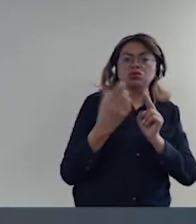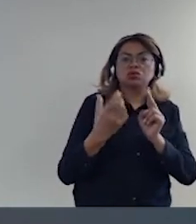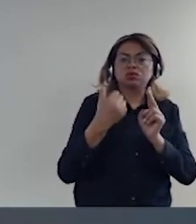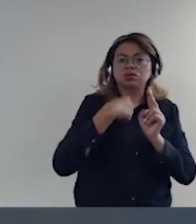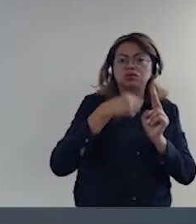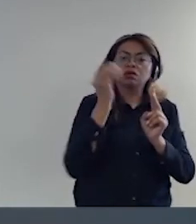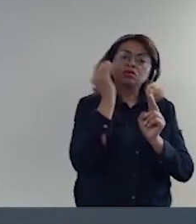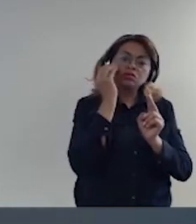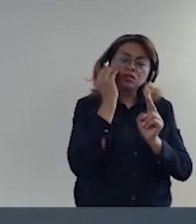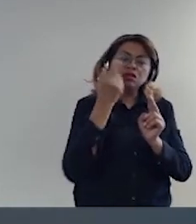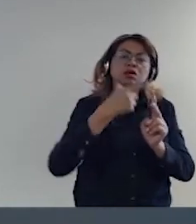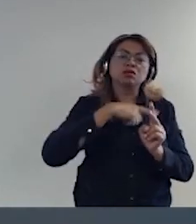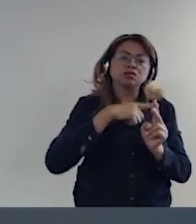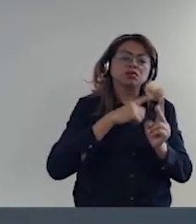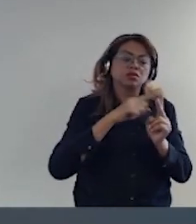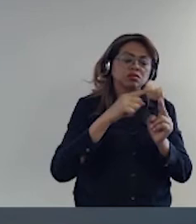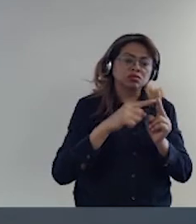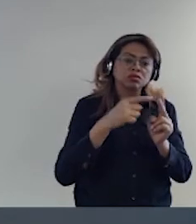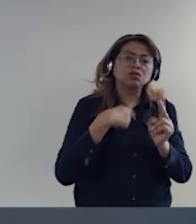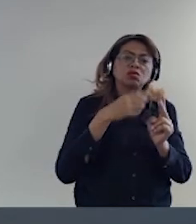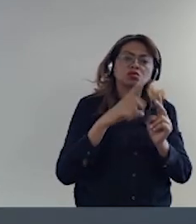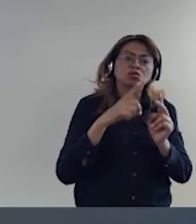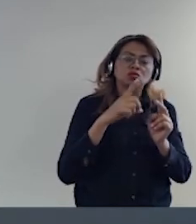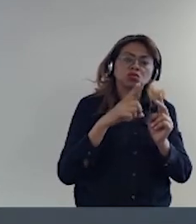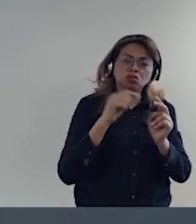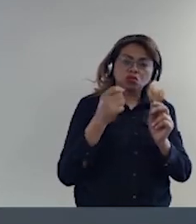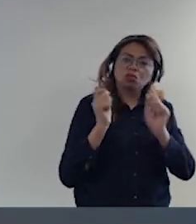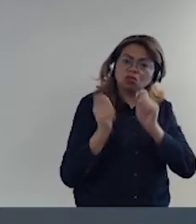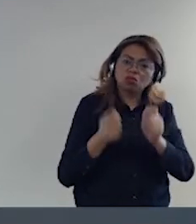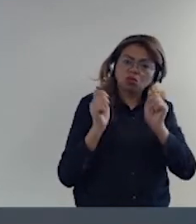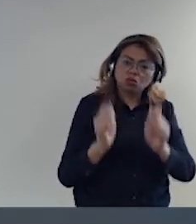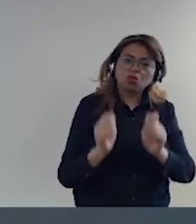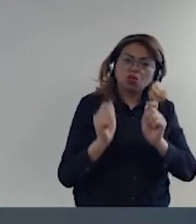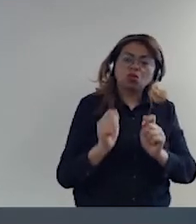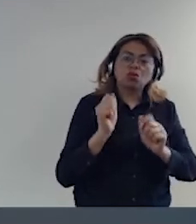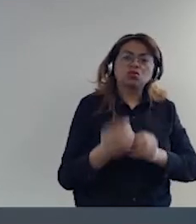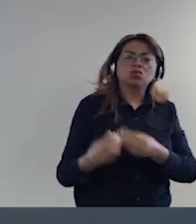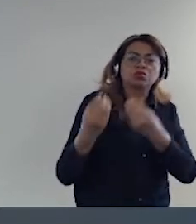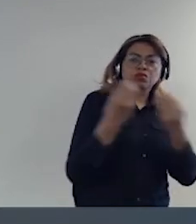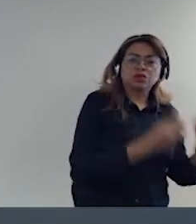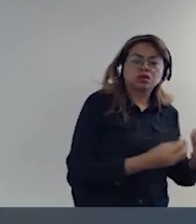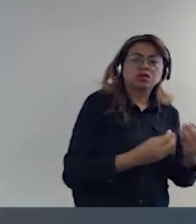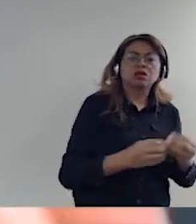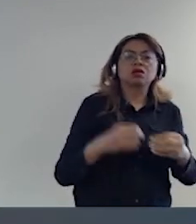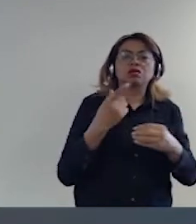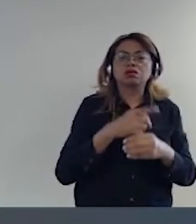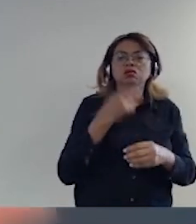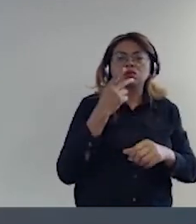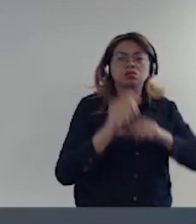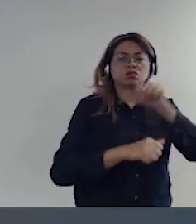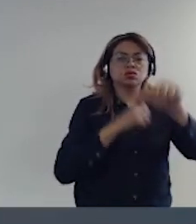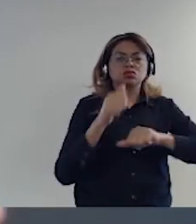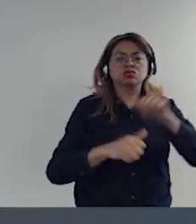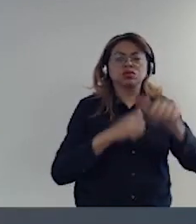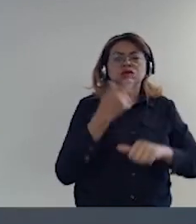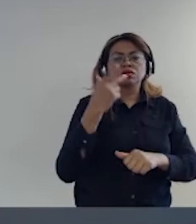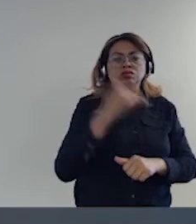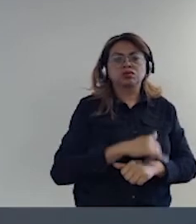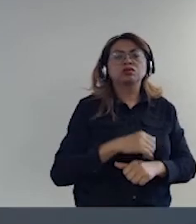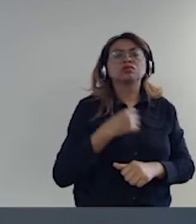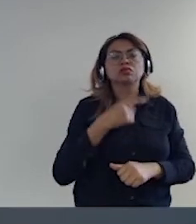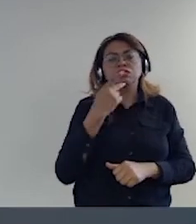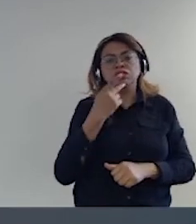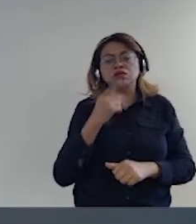nos dois regimes, eu tenho essa possibilidade de ofertar uma modificação, seja um suplemento, né, e aí seria